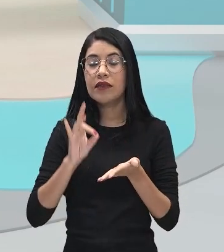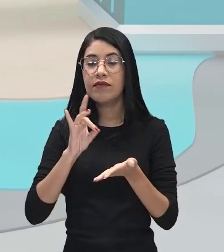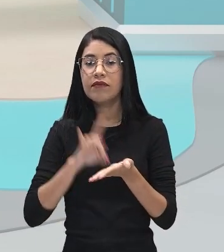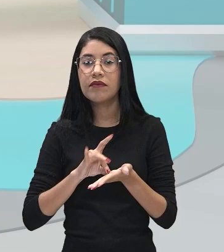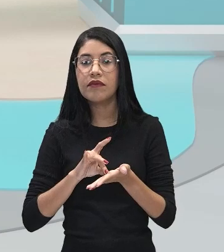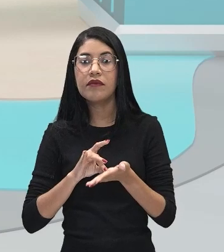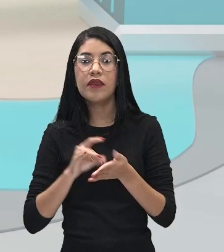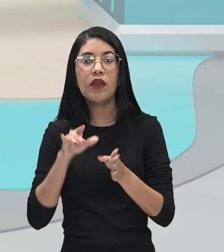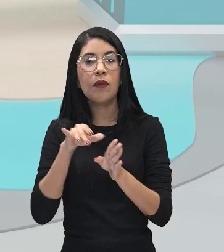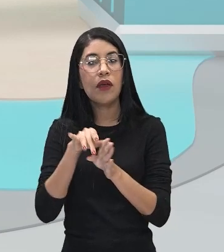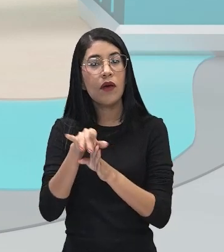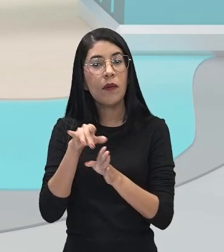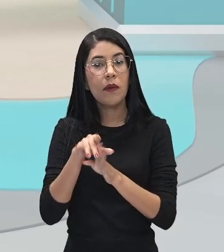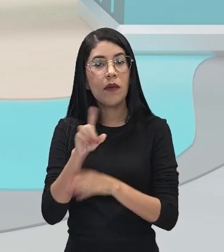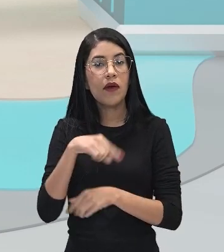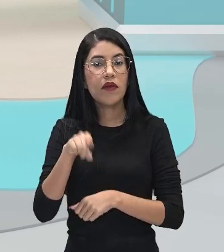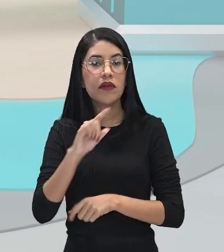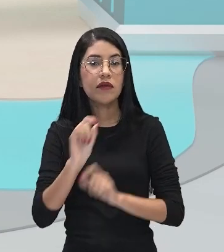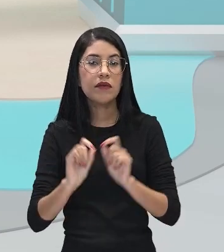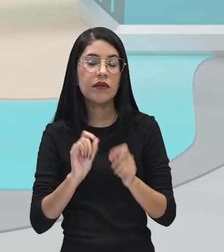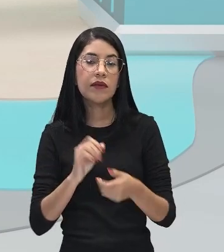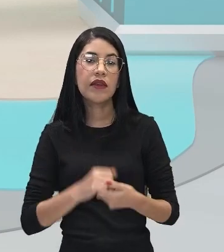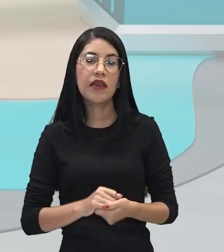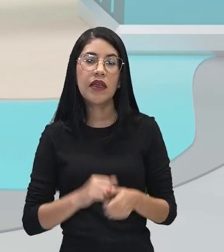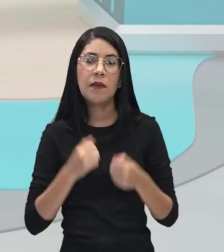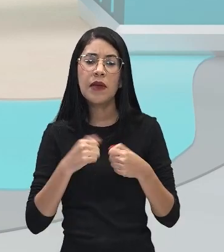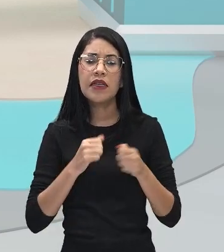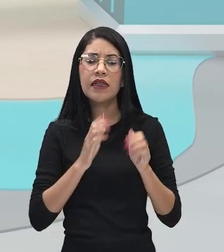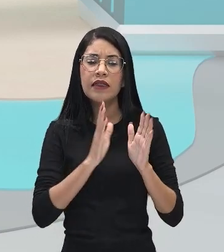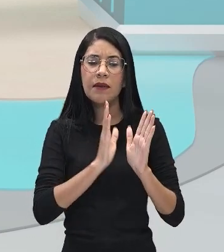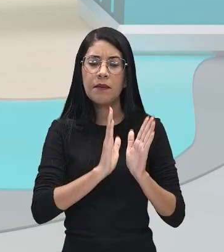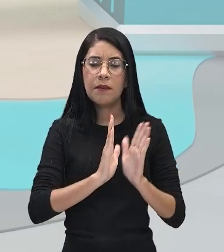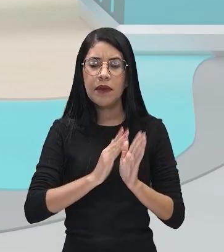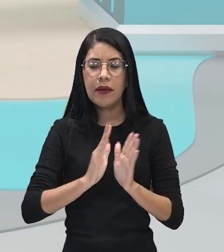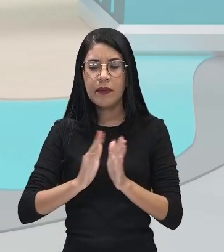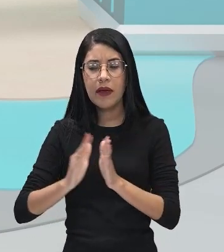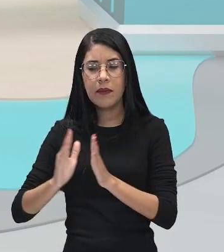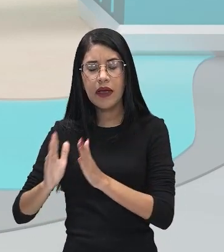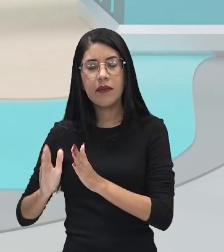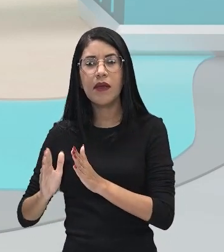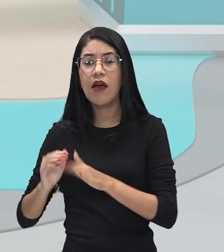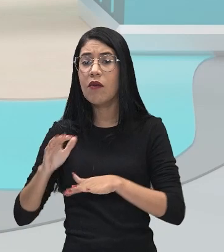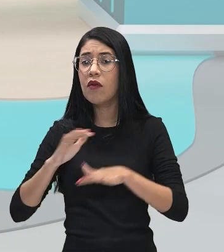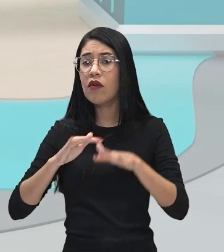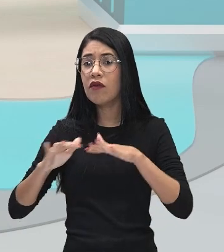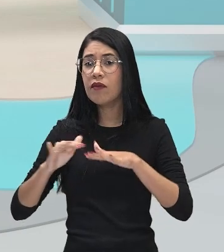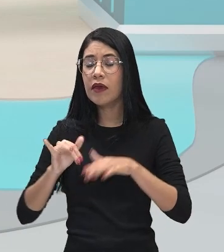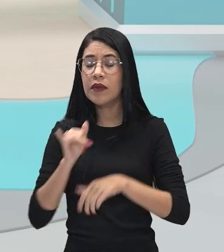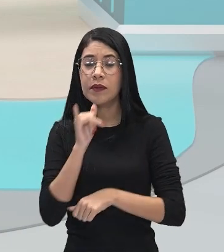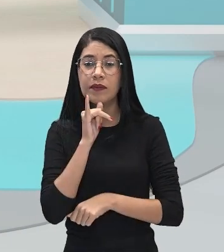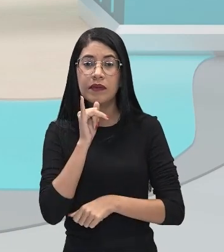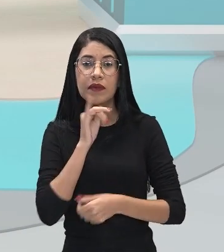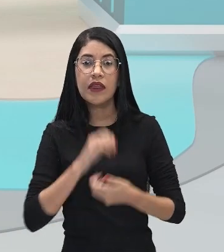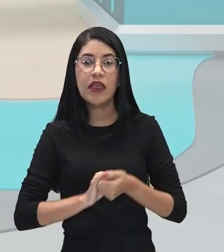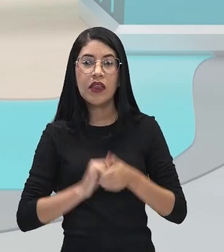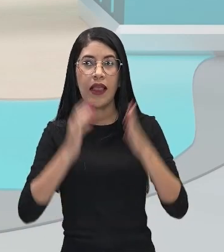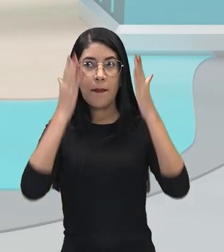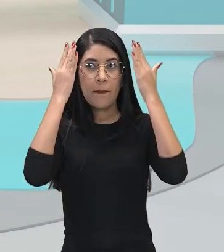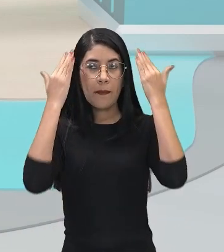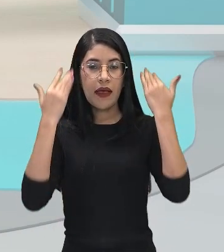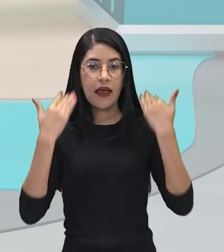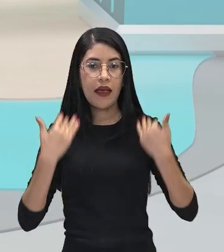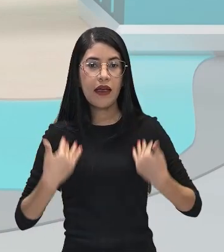uma recomendação também é que você siga ali uma sequência lógica desses movimentos, ou começando de cima para baixo,